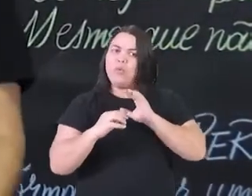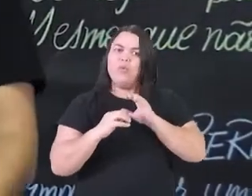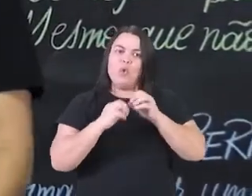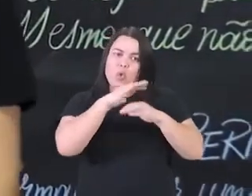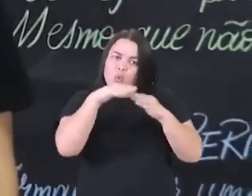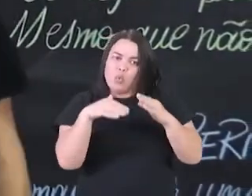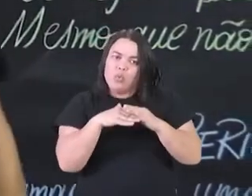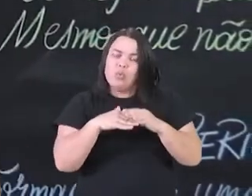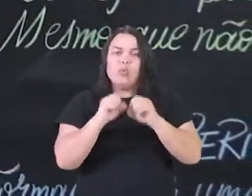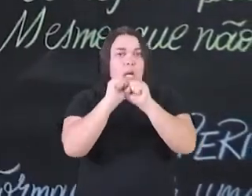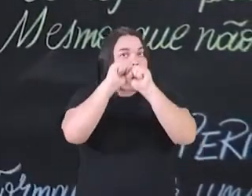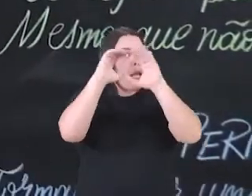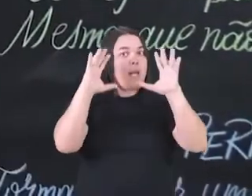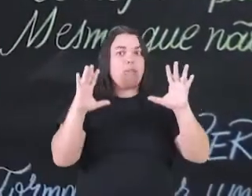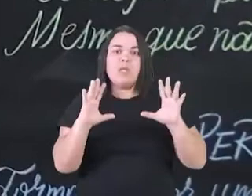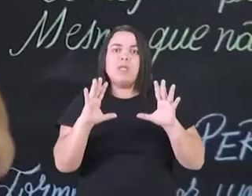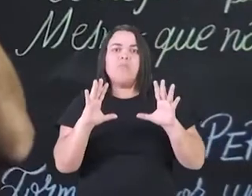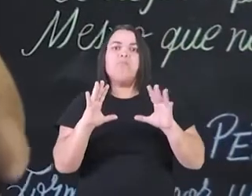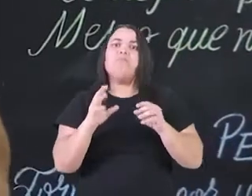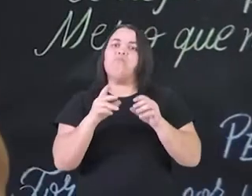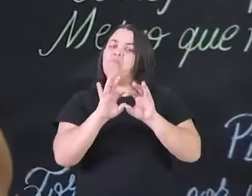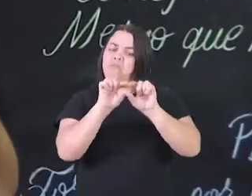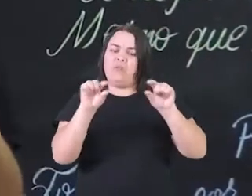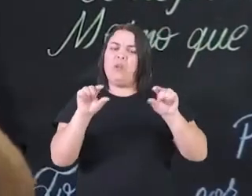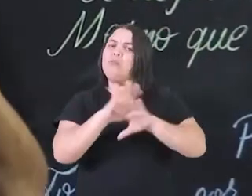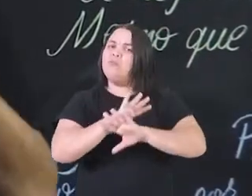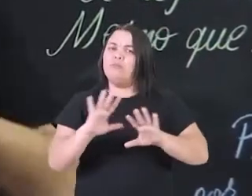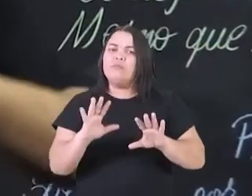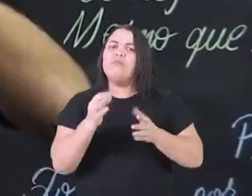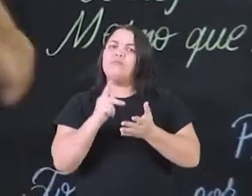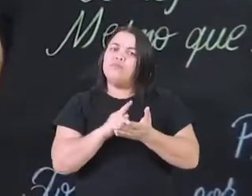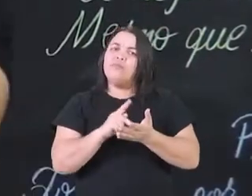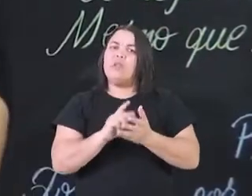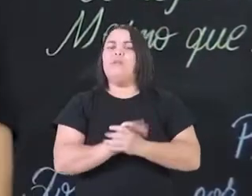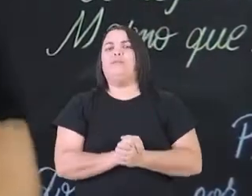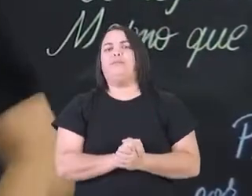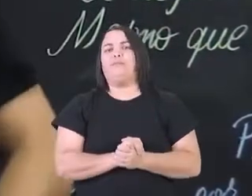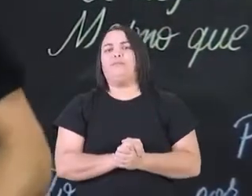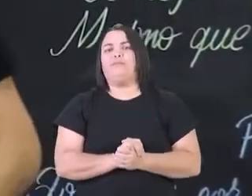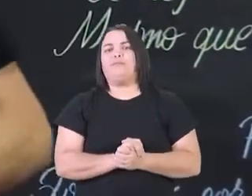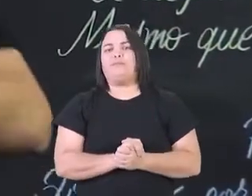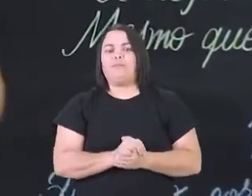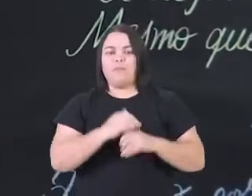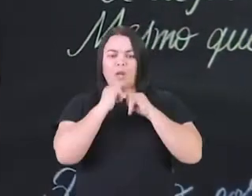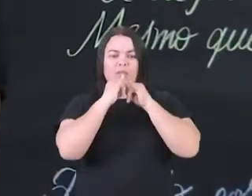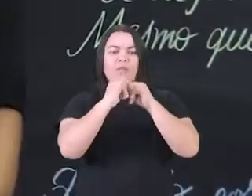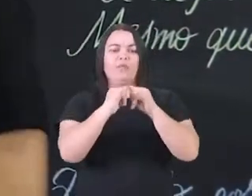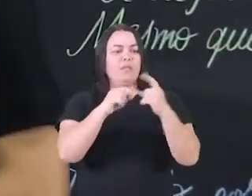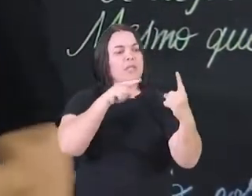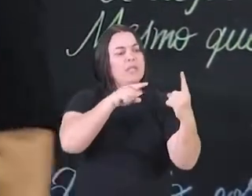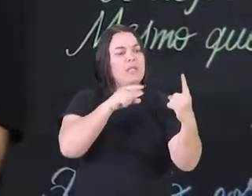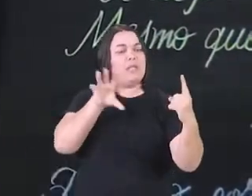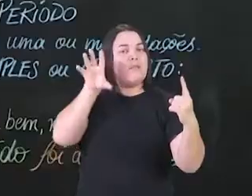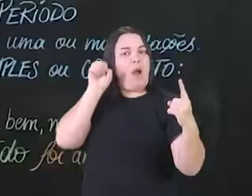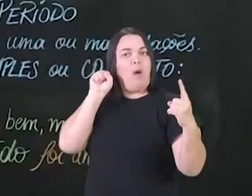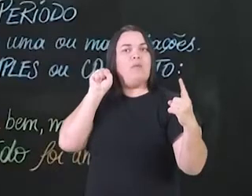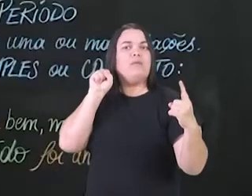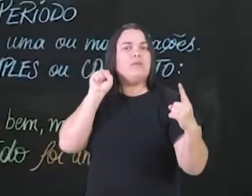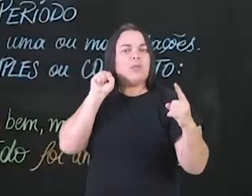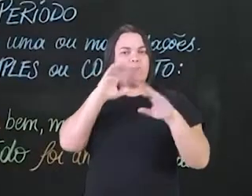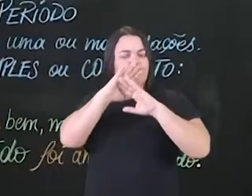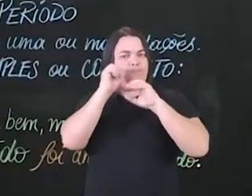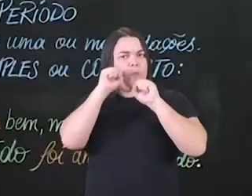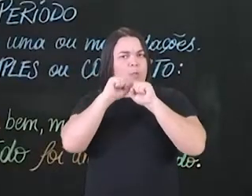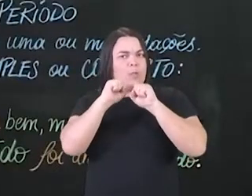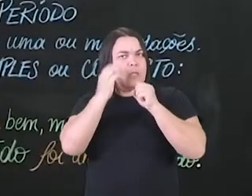sentido, ela precisa ser clara, tanto para quem escreve, quanto para quem anuncia, quanto para quem vai ouvir, né? Para o interlocutor, quanto para outra